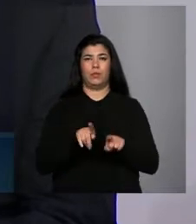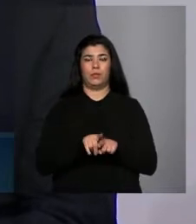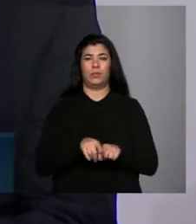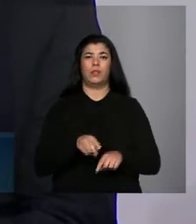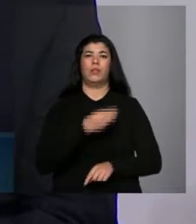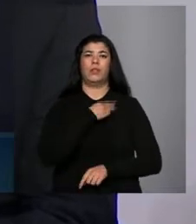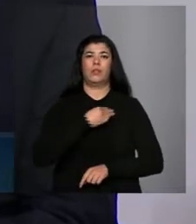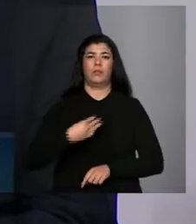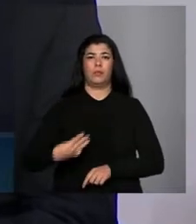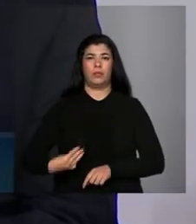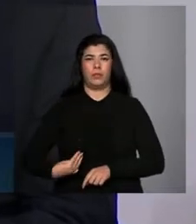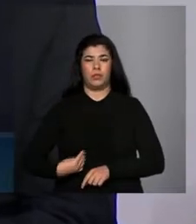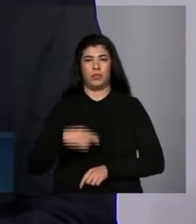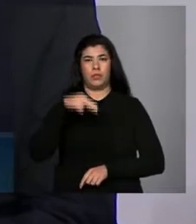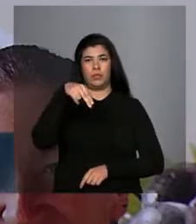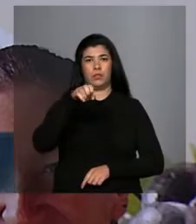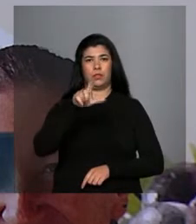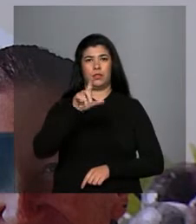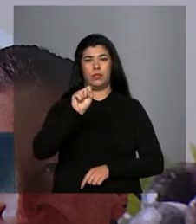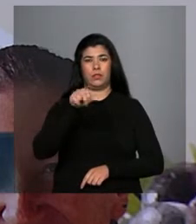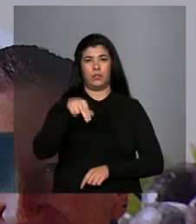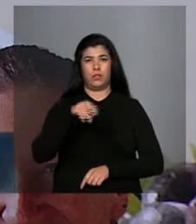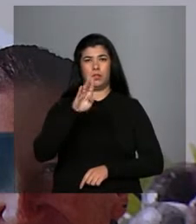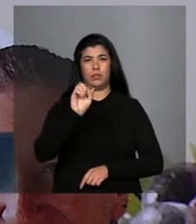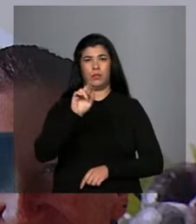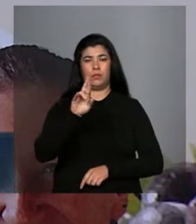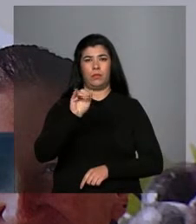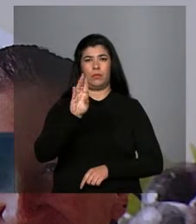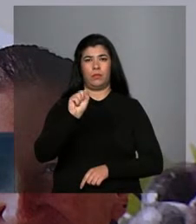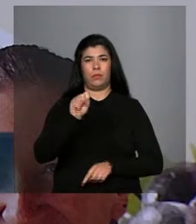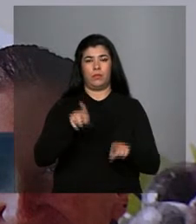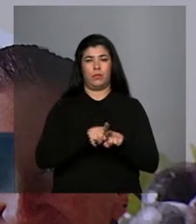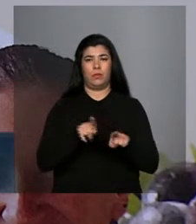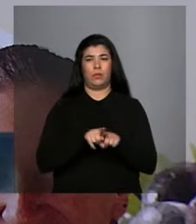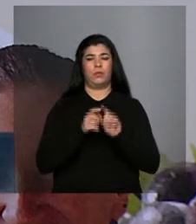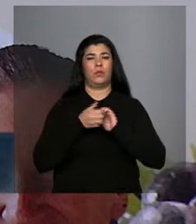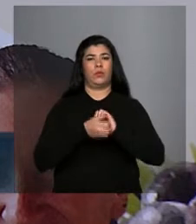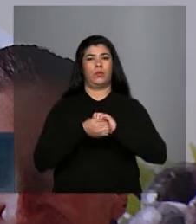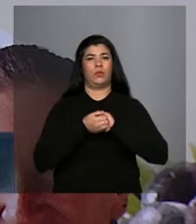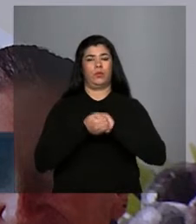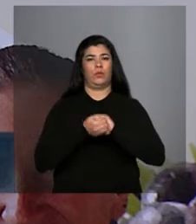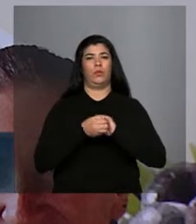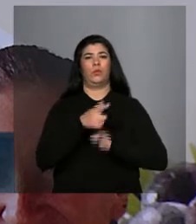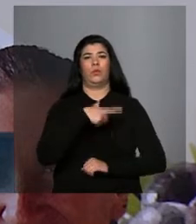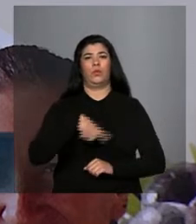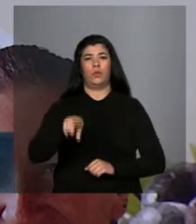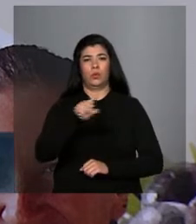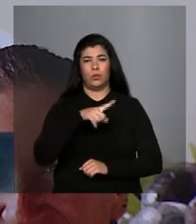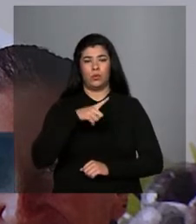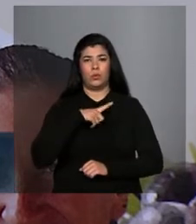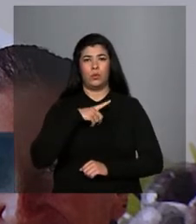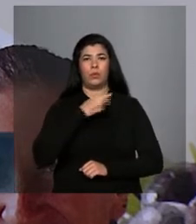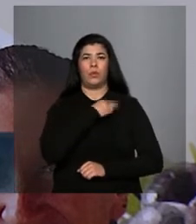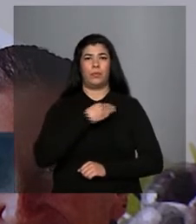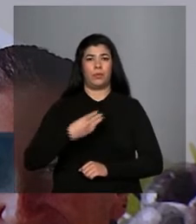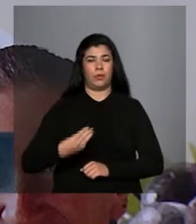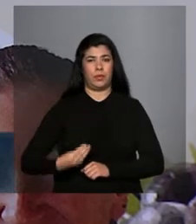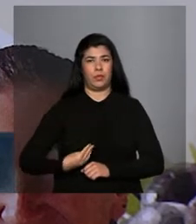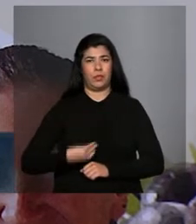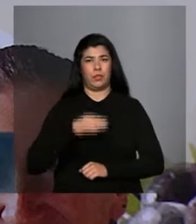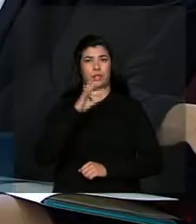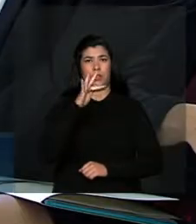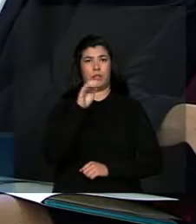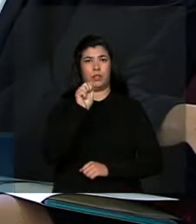o ministro Nelson Barbosa, do Planejamento, Orçamento e Gestão, juntamente com o ministro da Fazenda,